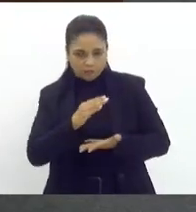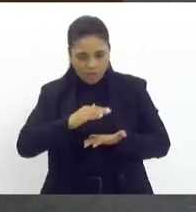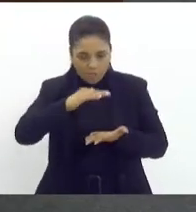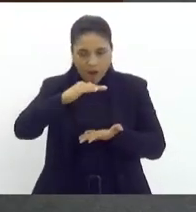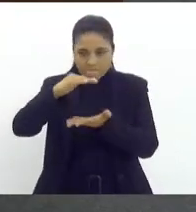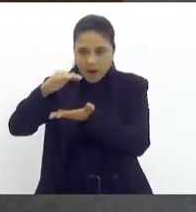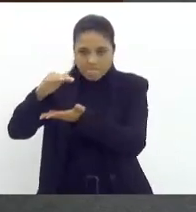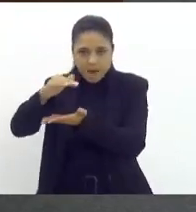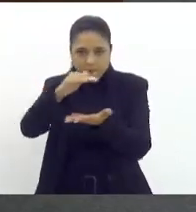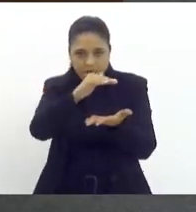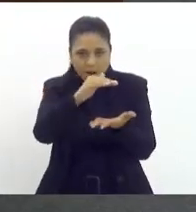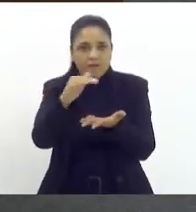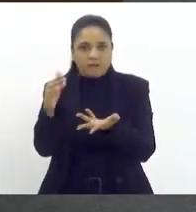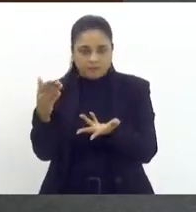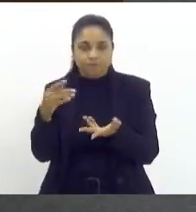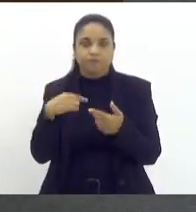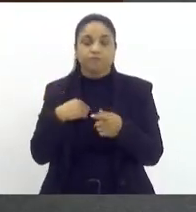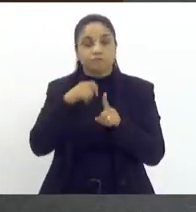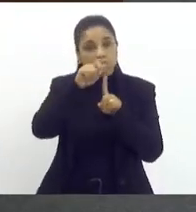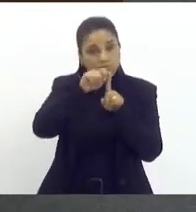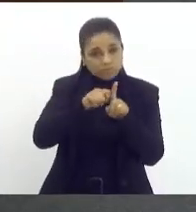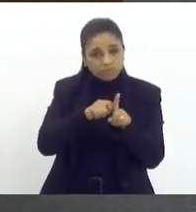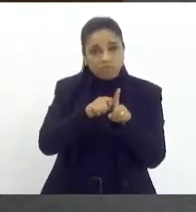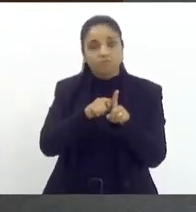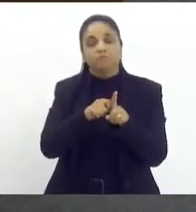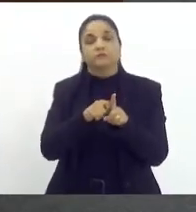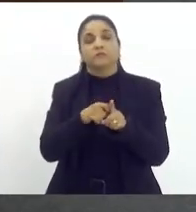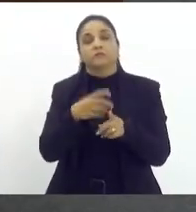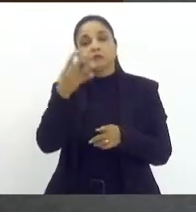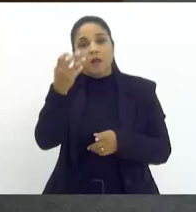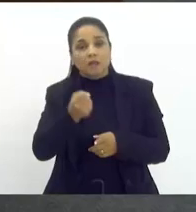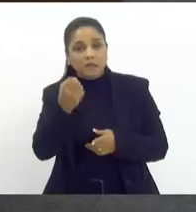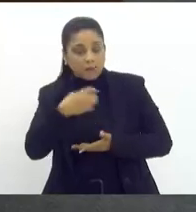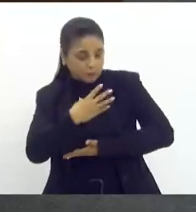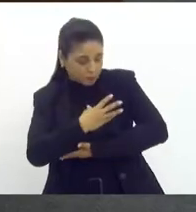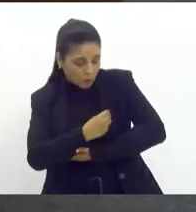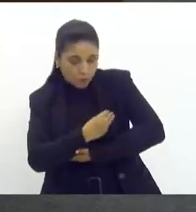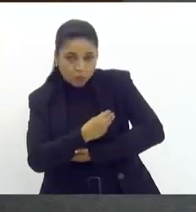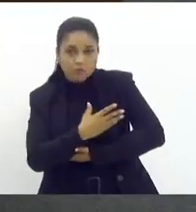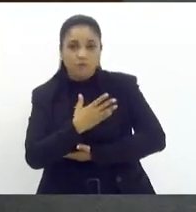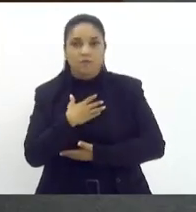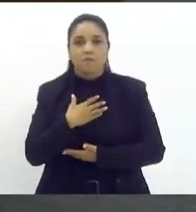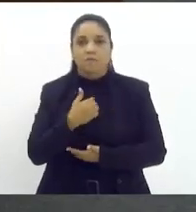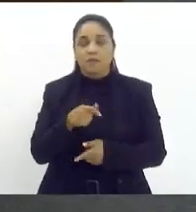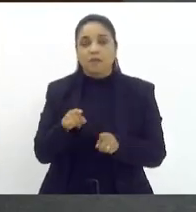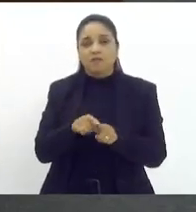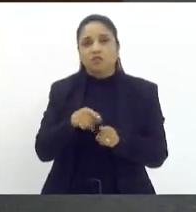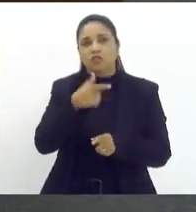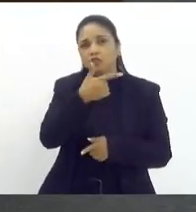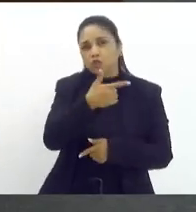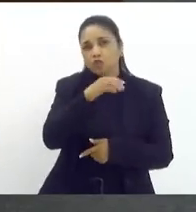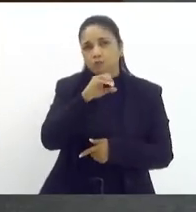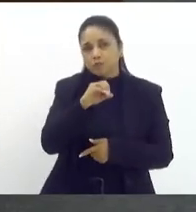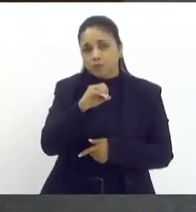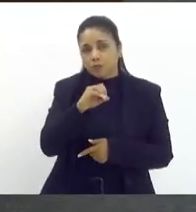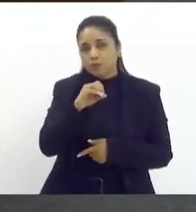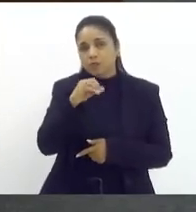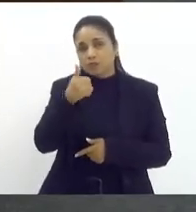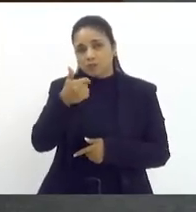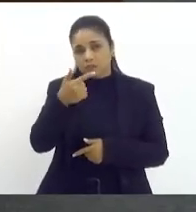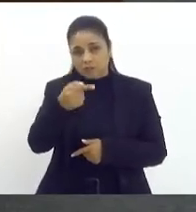importante dizer que o mês do aleitamento materno do Brasil foi instituído em 2017 pela lei